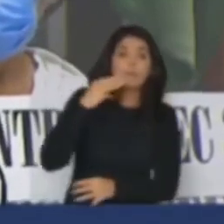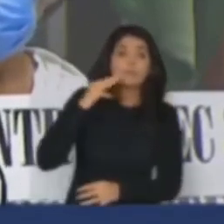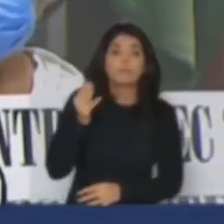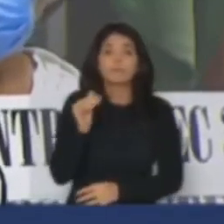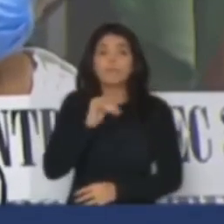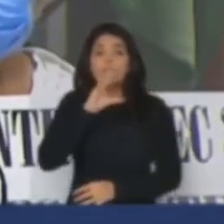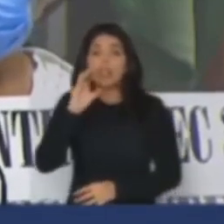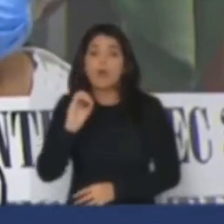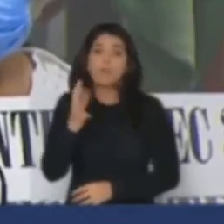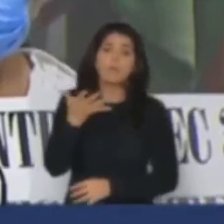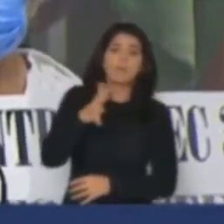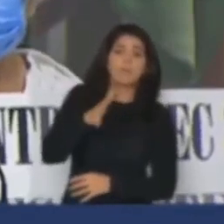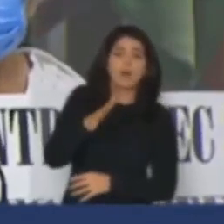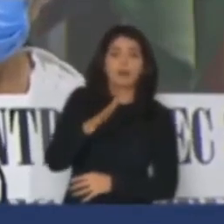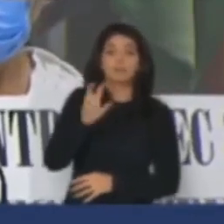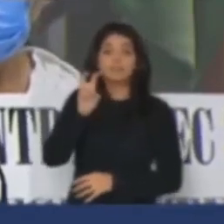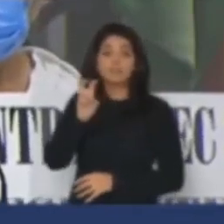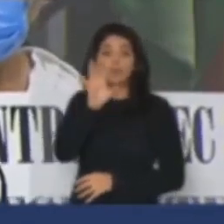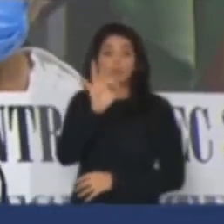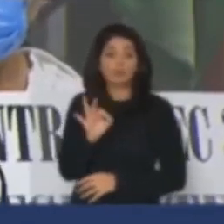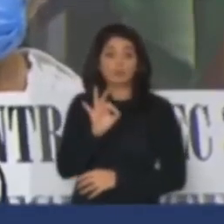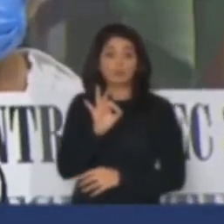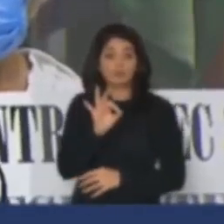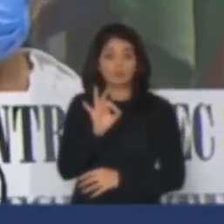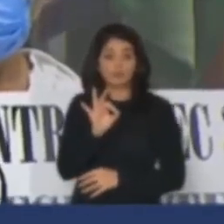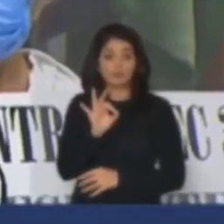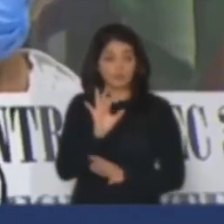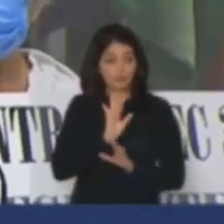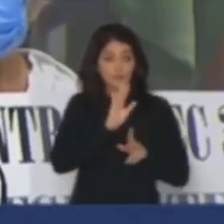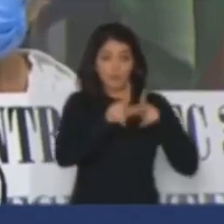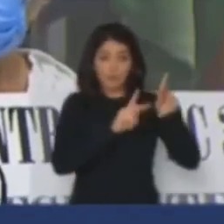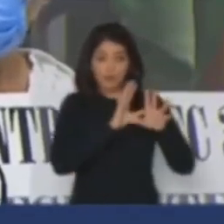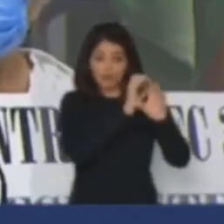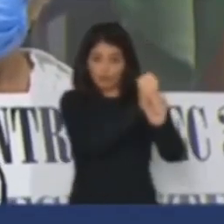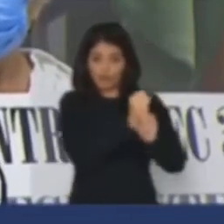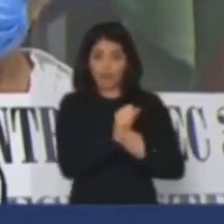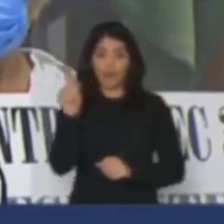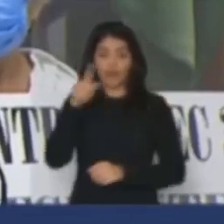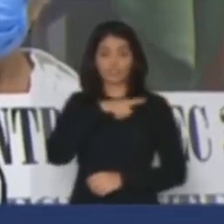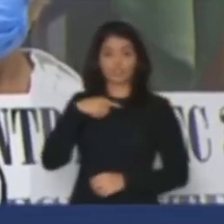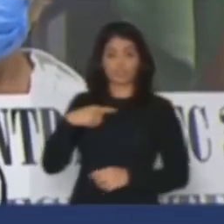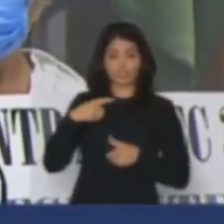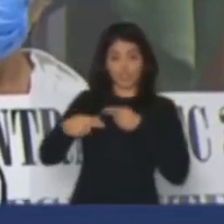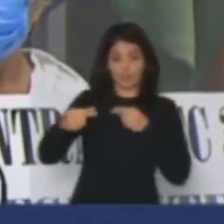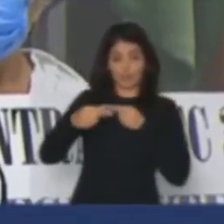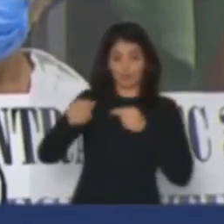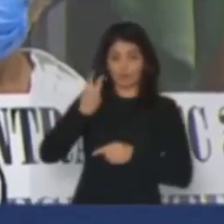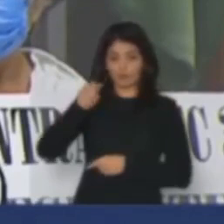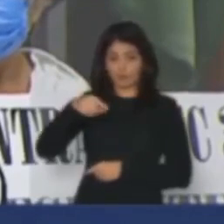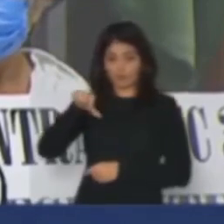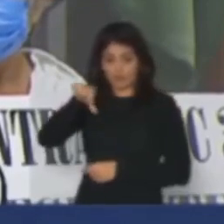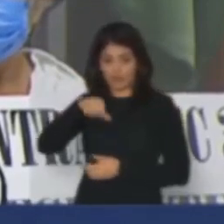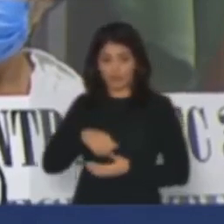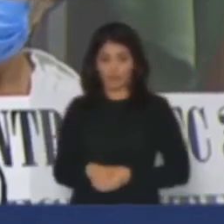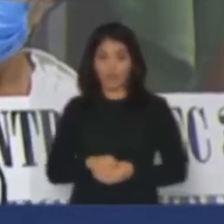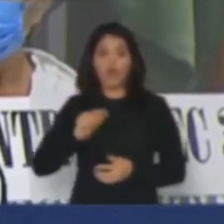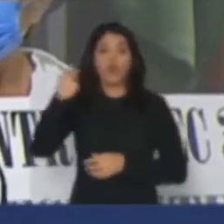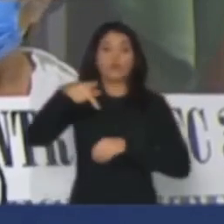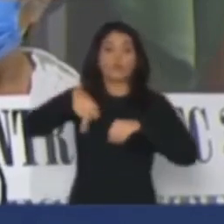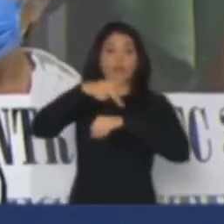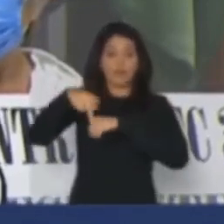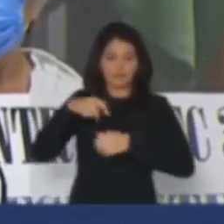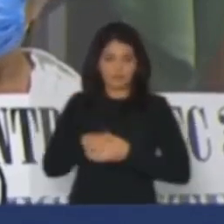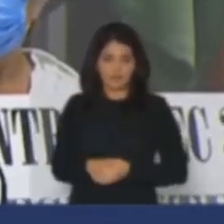10,3 milhões, 5% do povo brasileiro. No Japão, 5,9%. Quer outro país